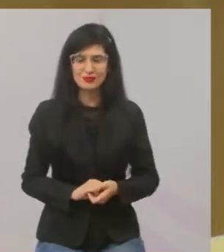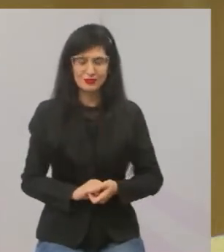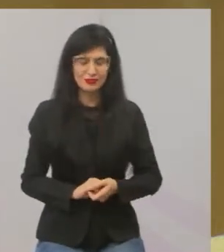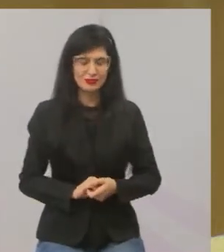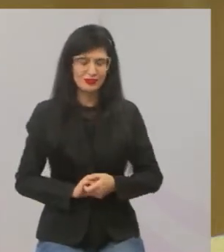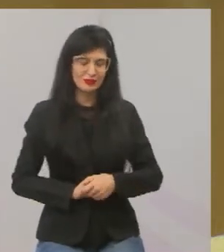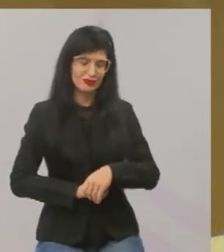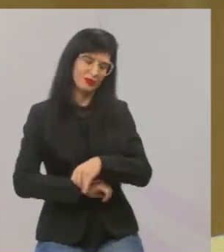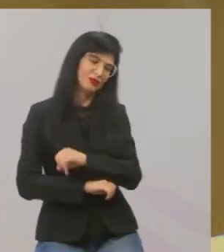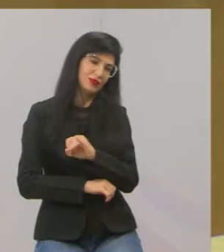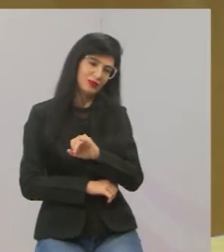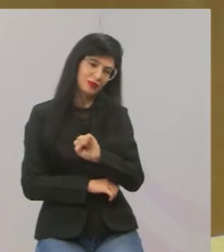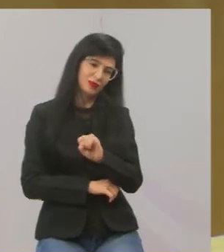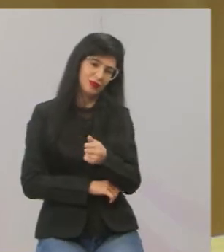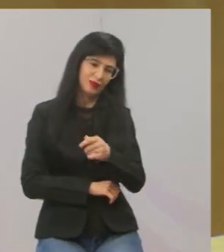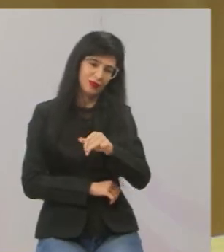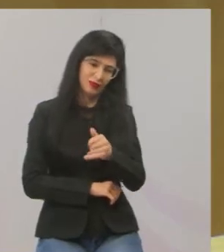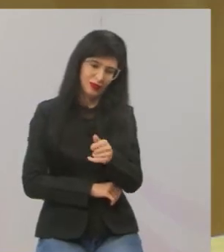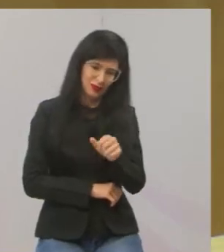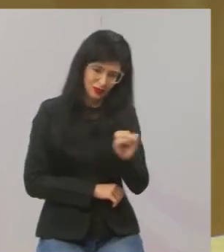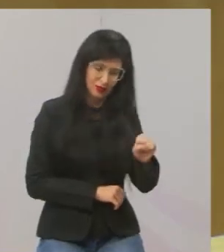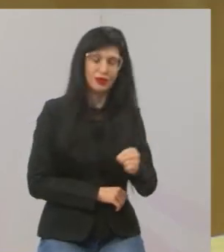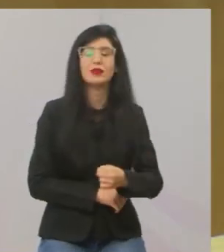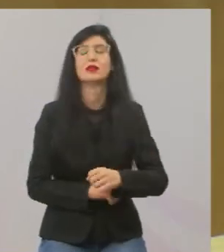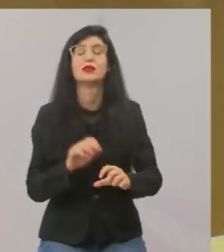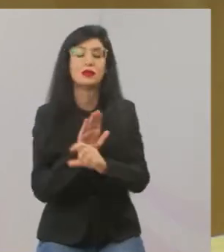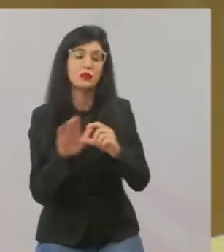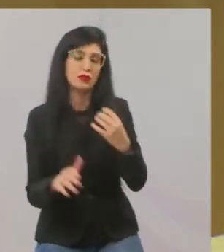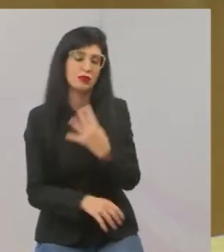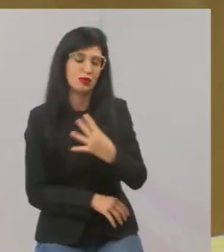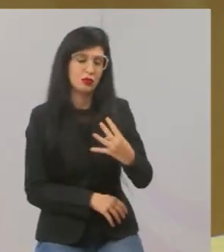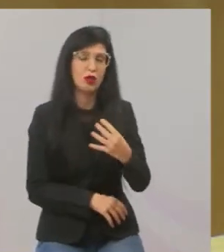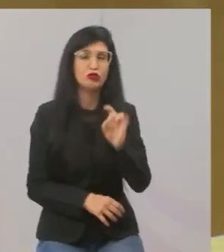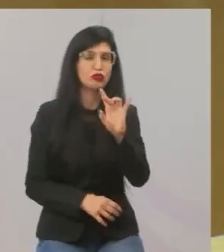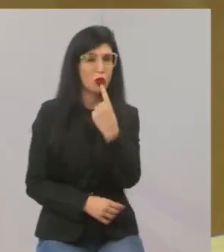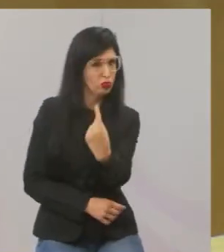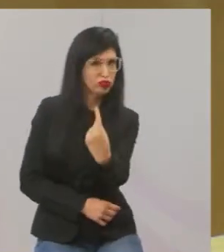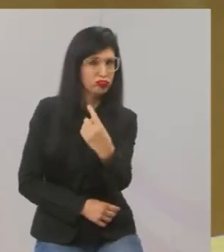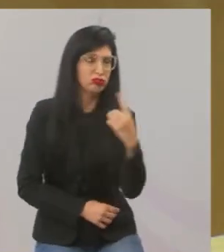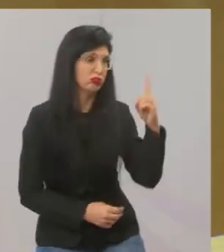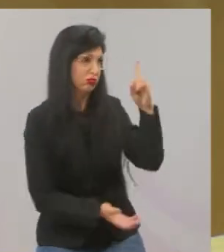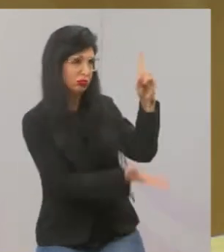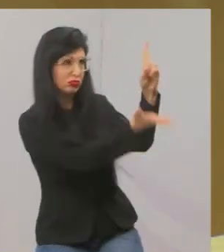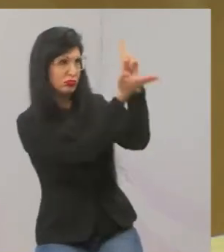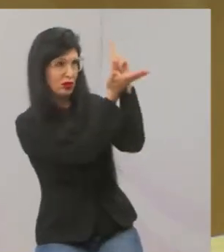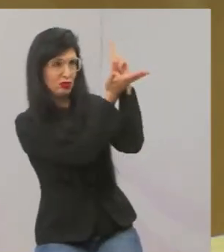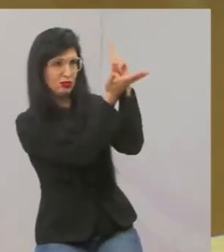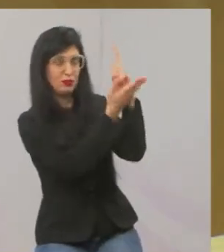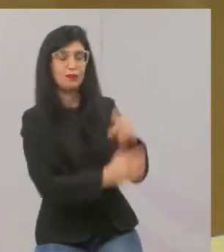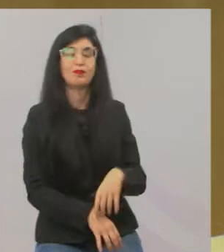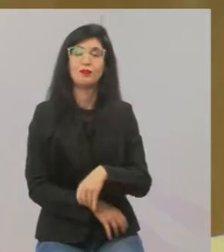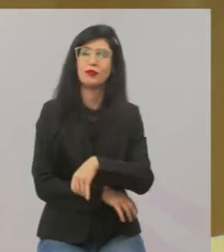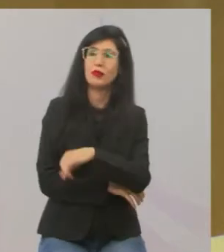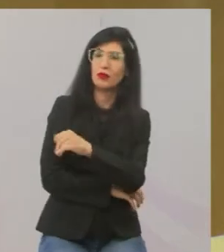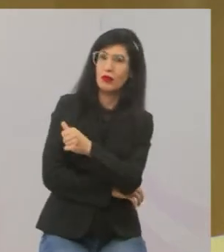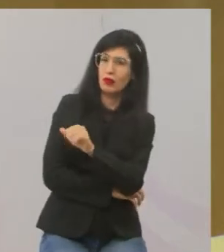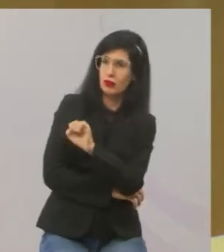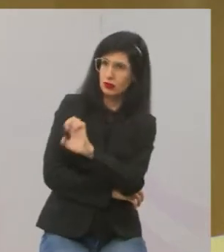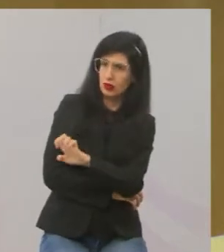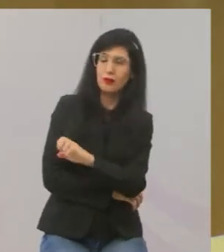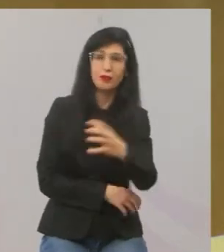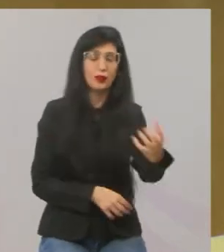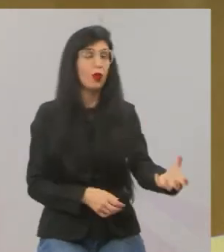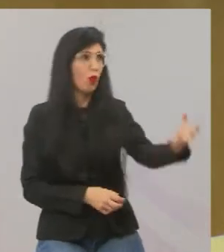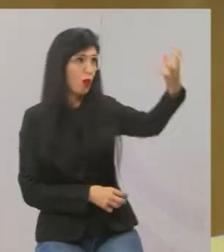Isaías capítulo 44. Só há um Deus. Assim diz Yahvé, o Rei de